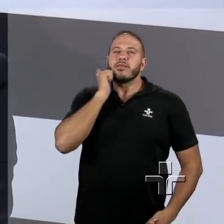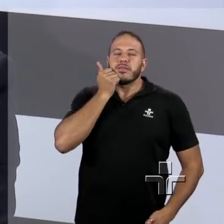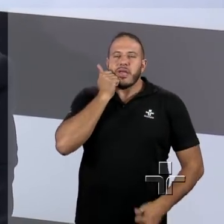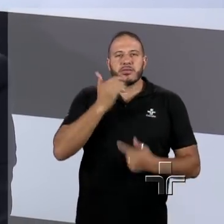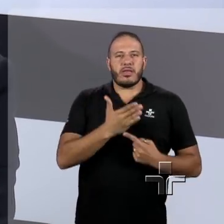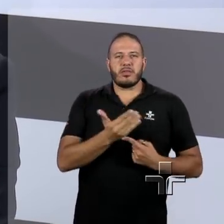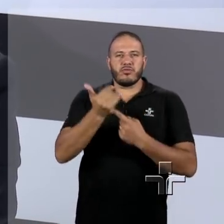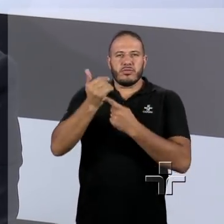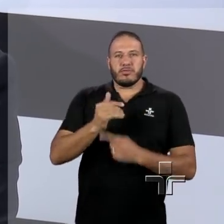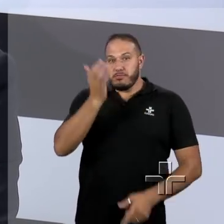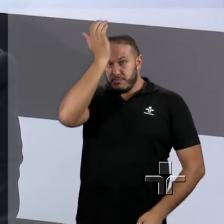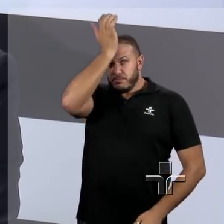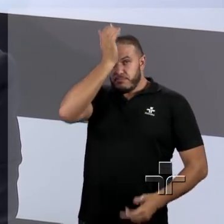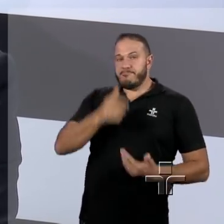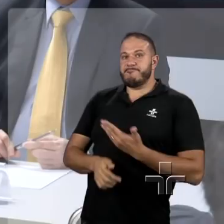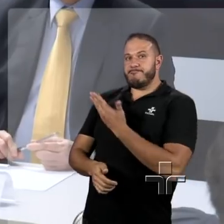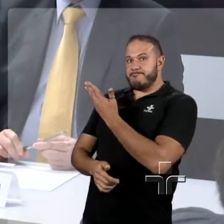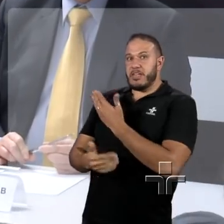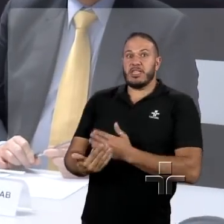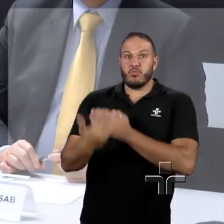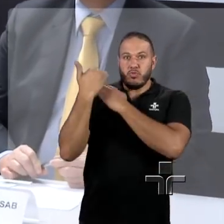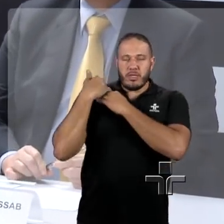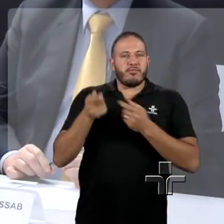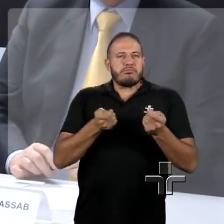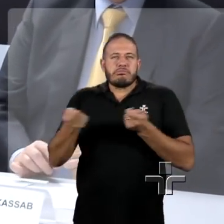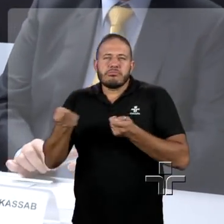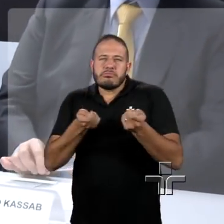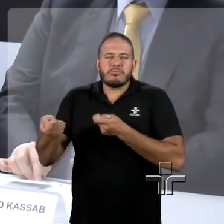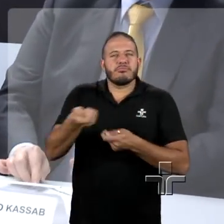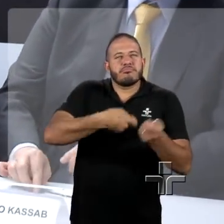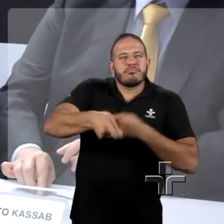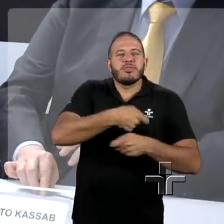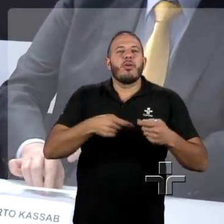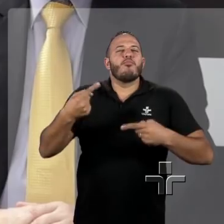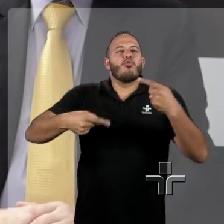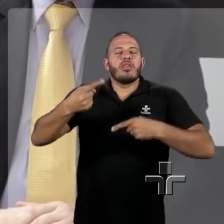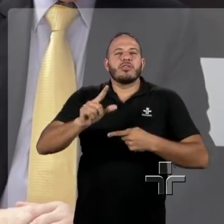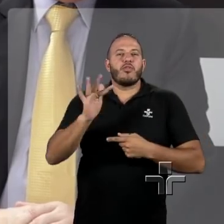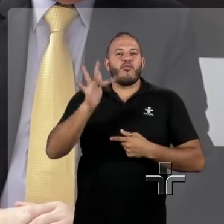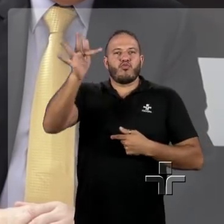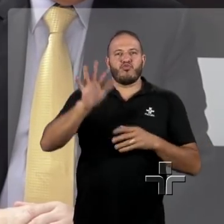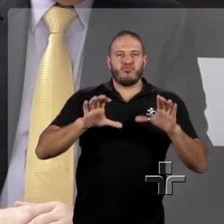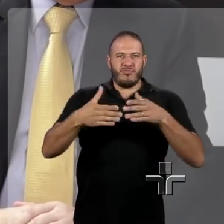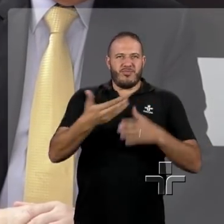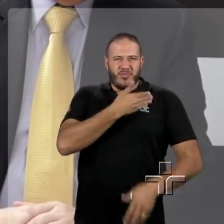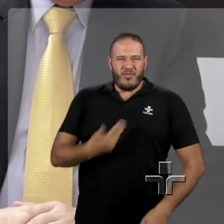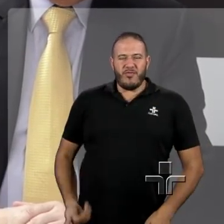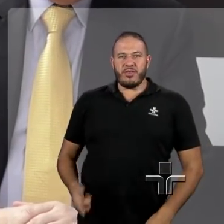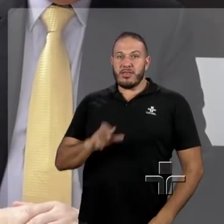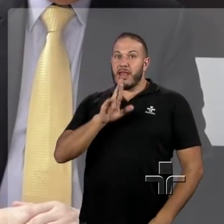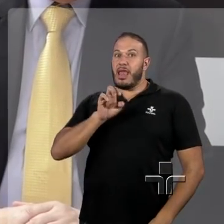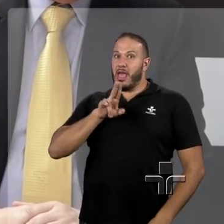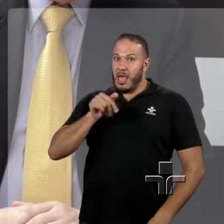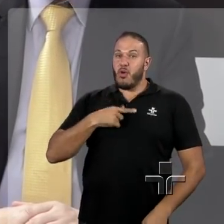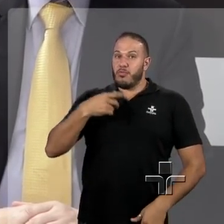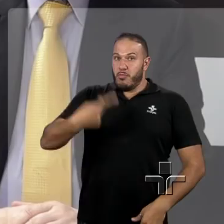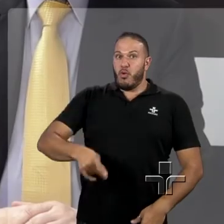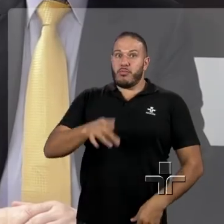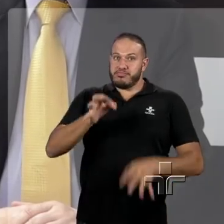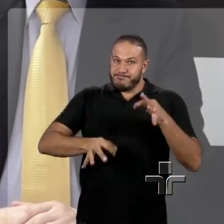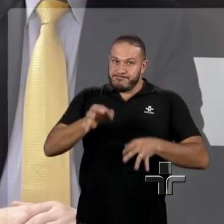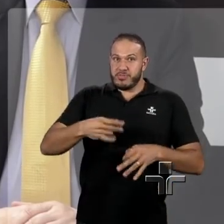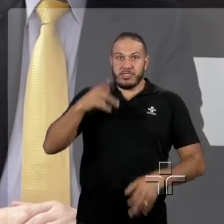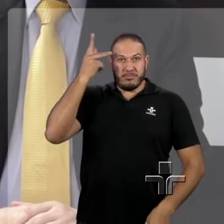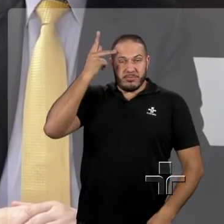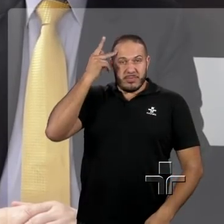Tecnologia. Kassab vai ficar responsável pelas articulações políticas do futuro governo. Kassab é réu na Justiça Paulista, acusado